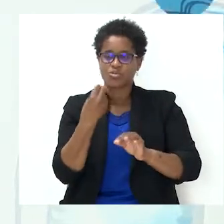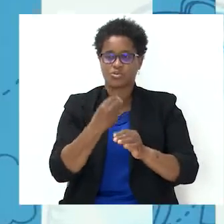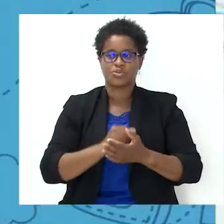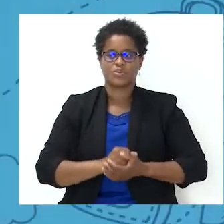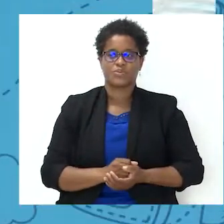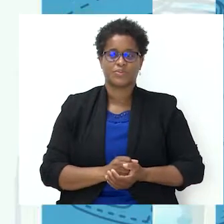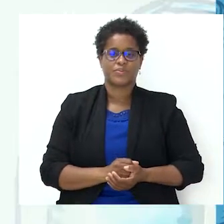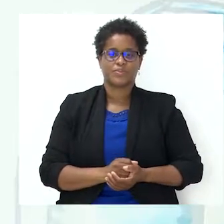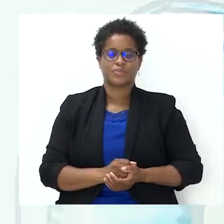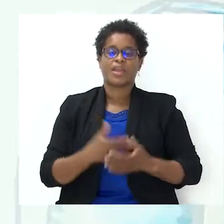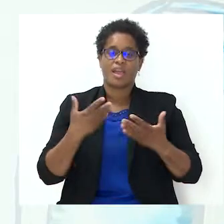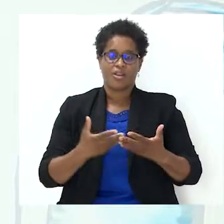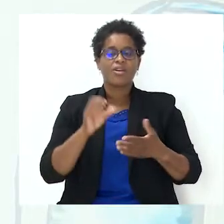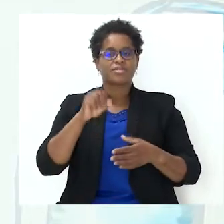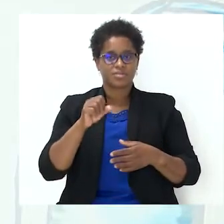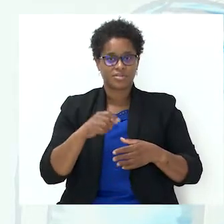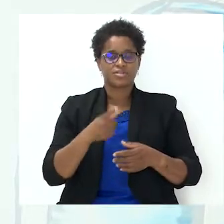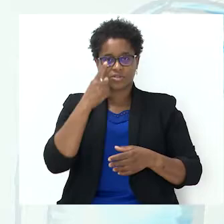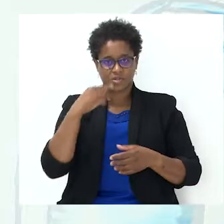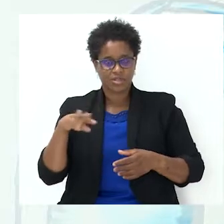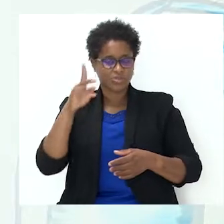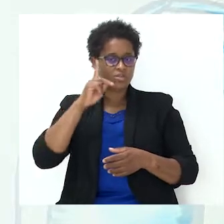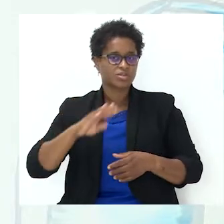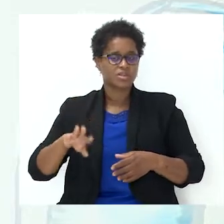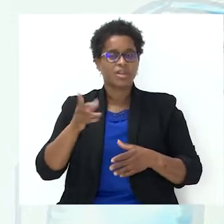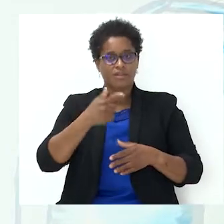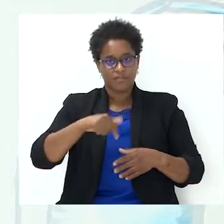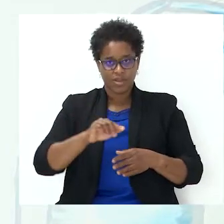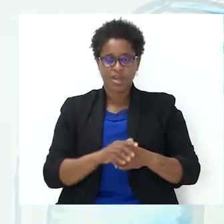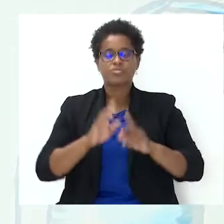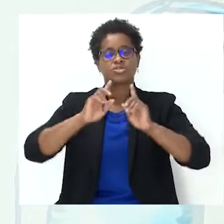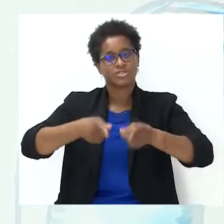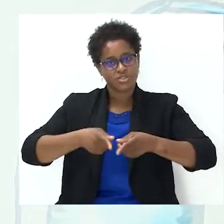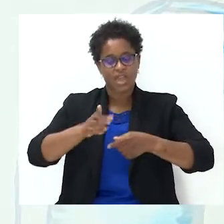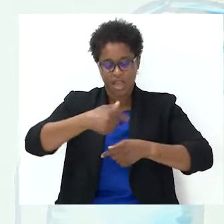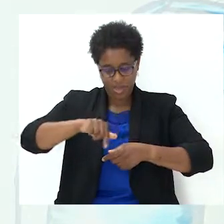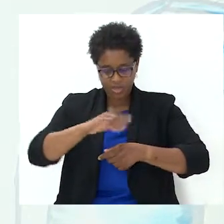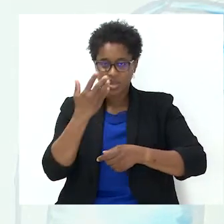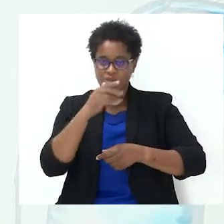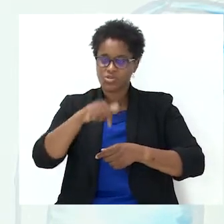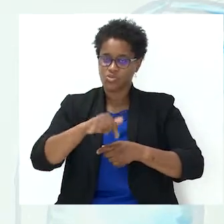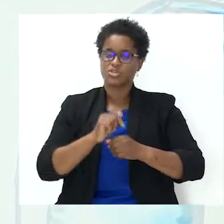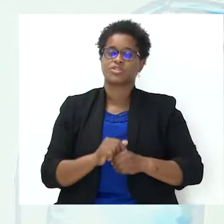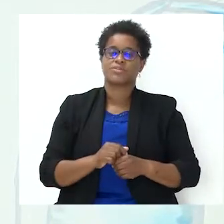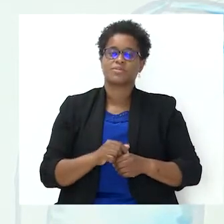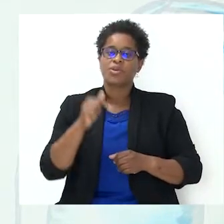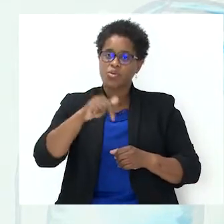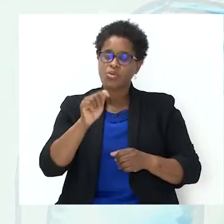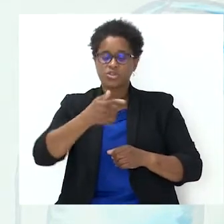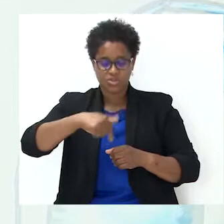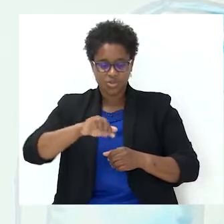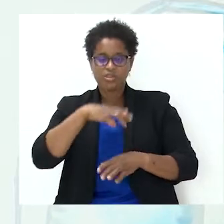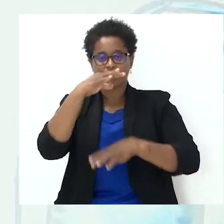alunos. Agora sim, meninos e meninas, vamos dar início à nossa aula de hoje. Hoje nós